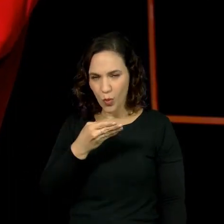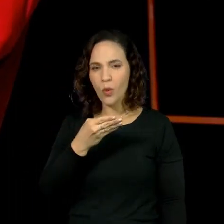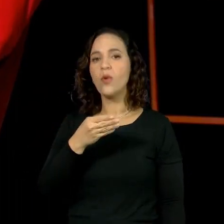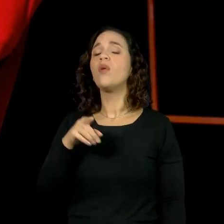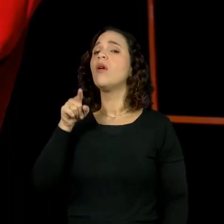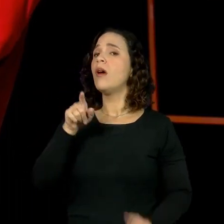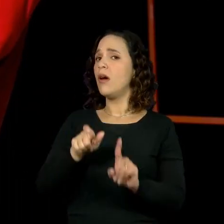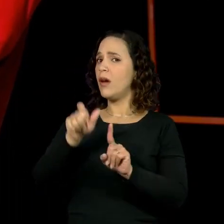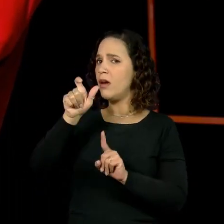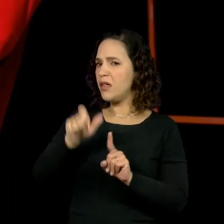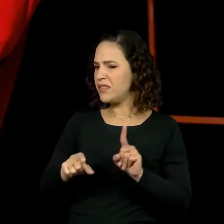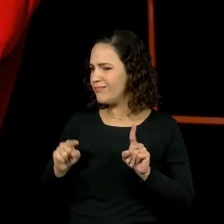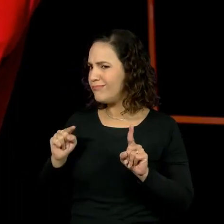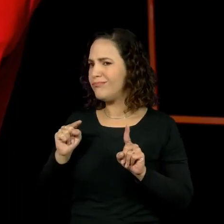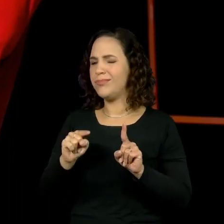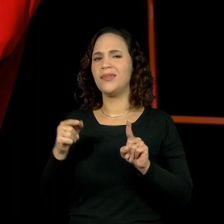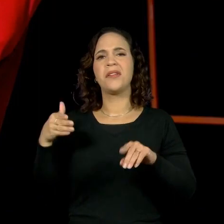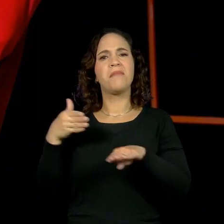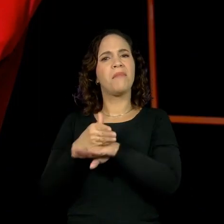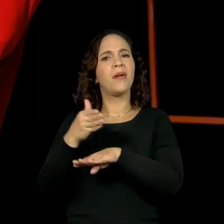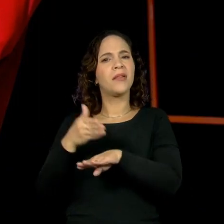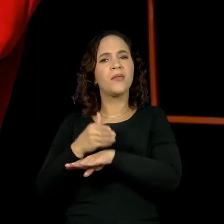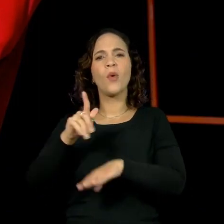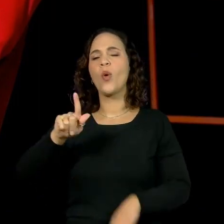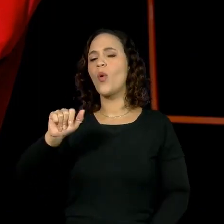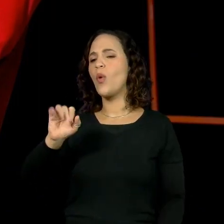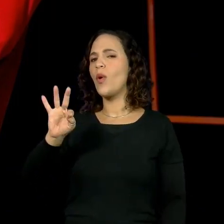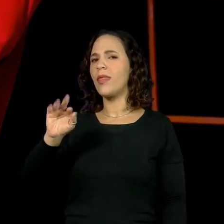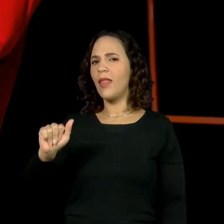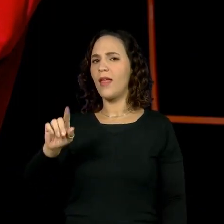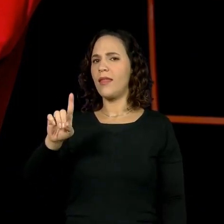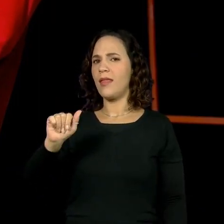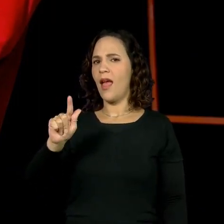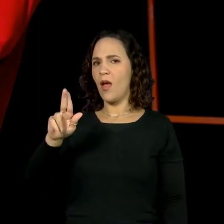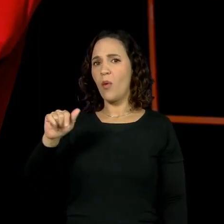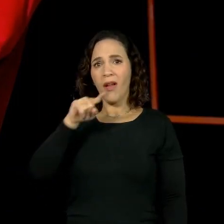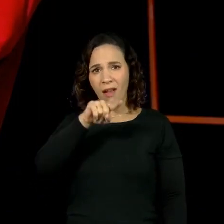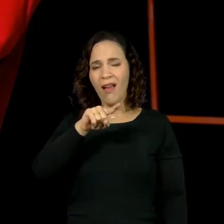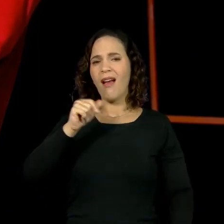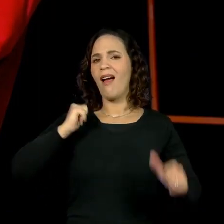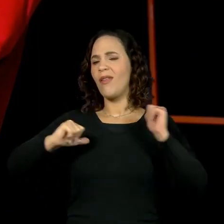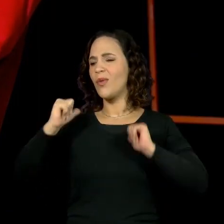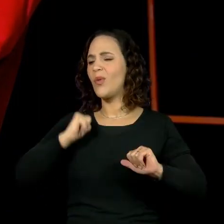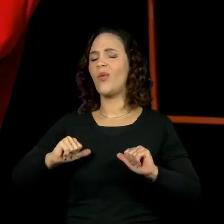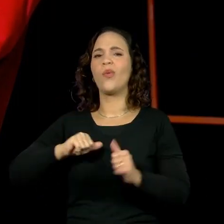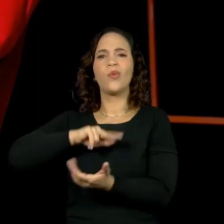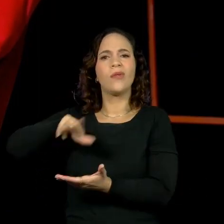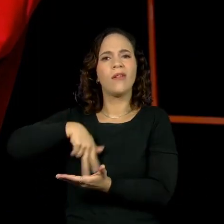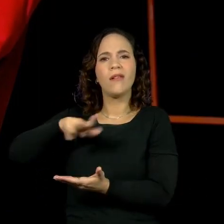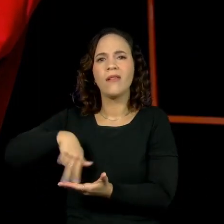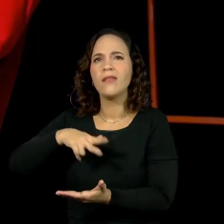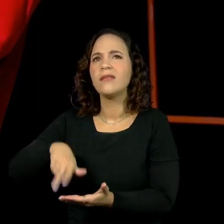Aldo Bueno, ele participou do Gota d'Água, ele é ator, dançarino,